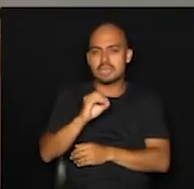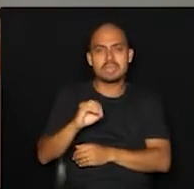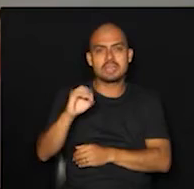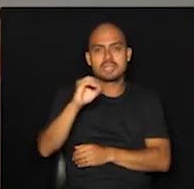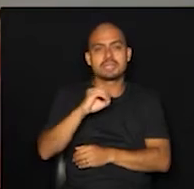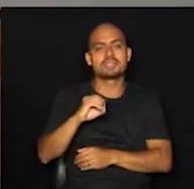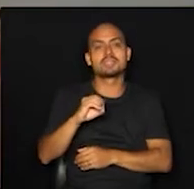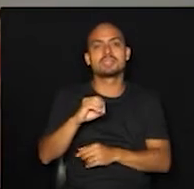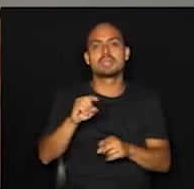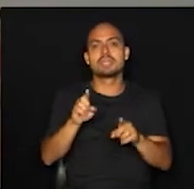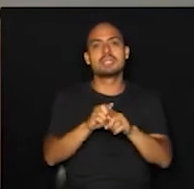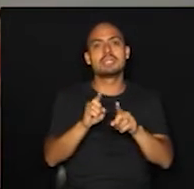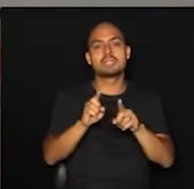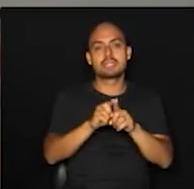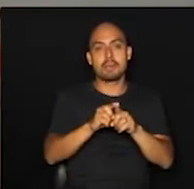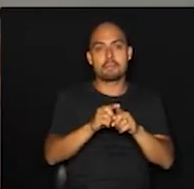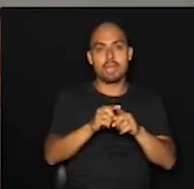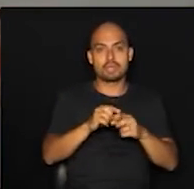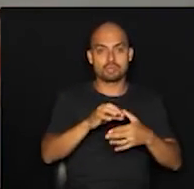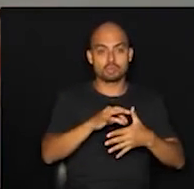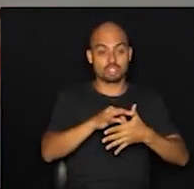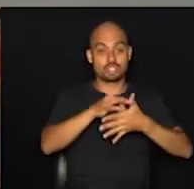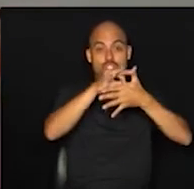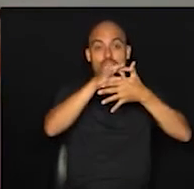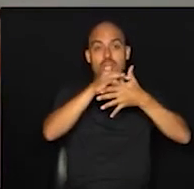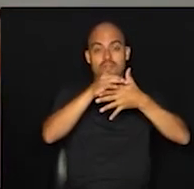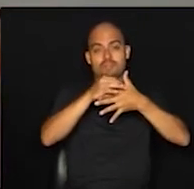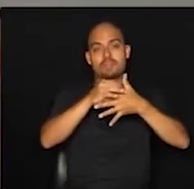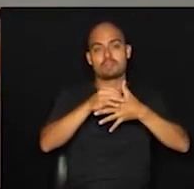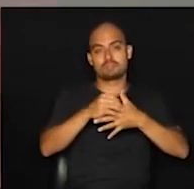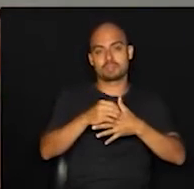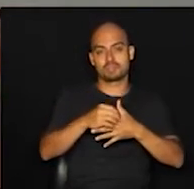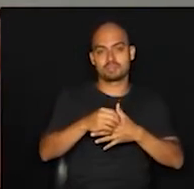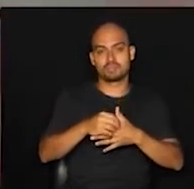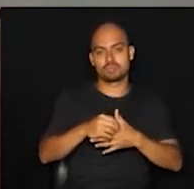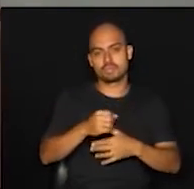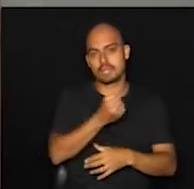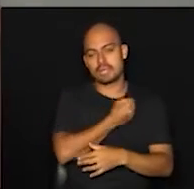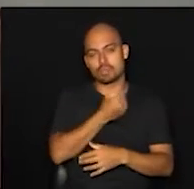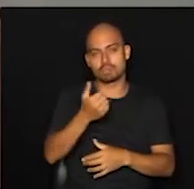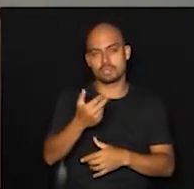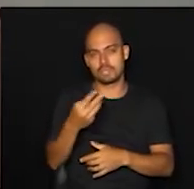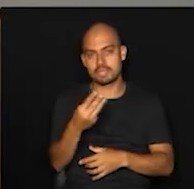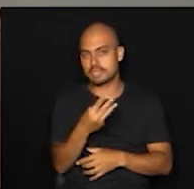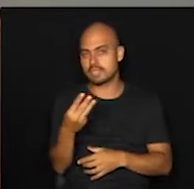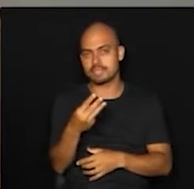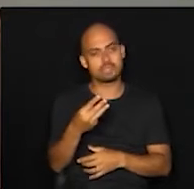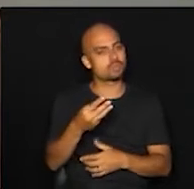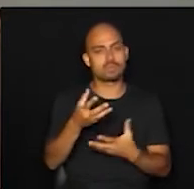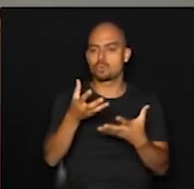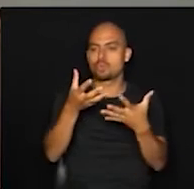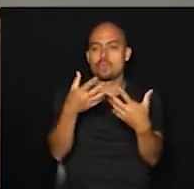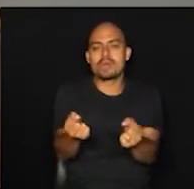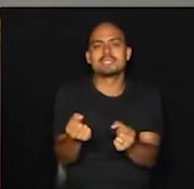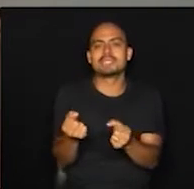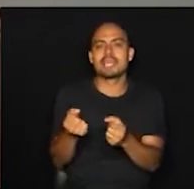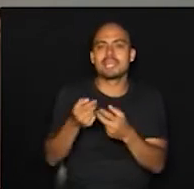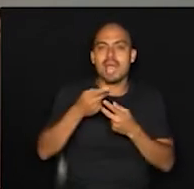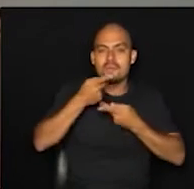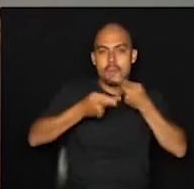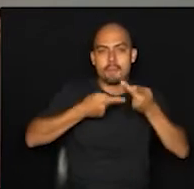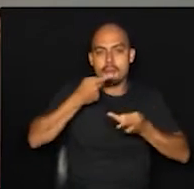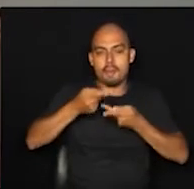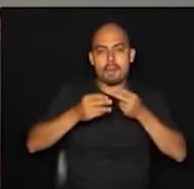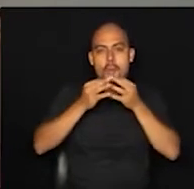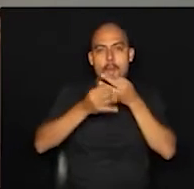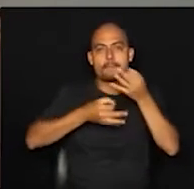você tinha ali os grão-mestres da maçonaria, os chefes maçônicos, que não admitiam que eles falassem nada, os viam como